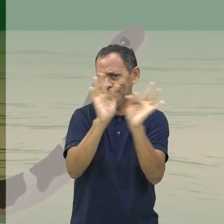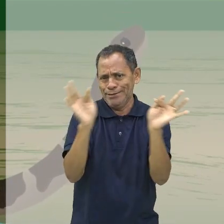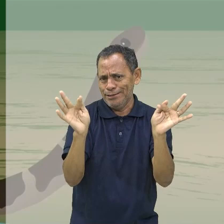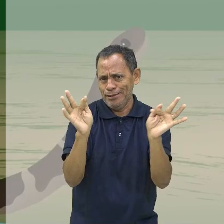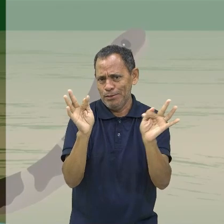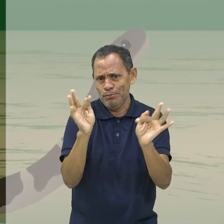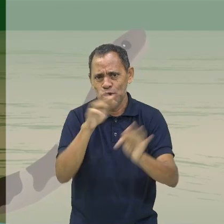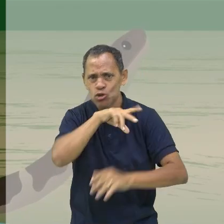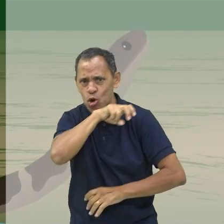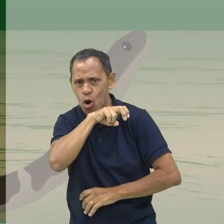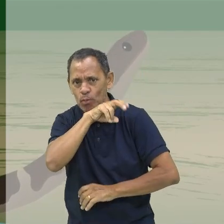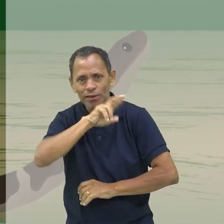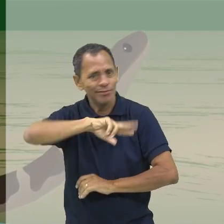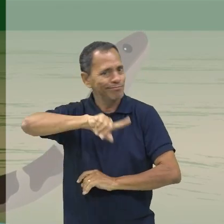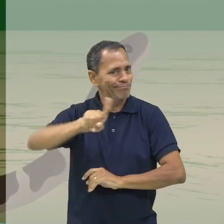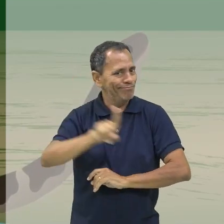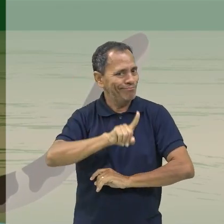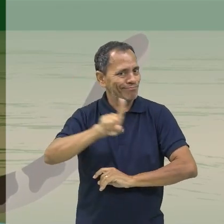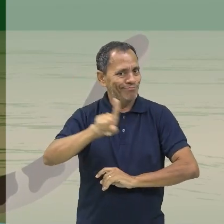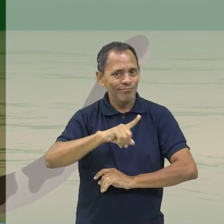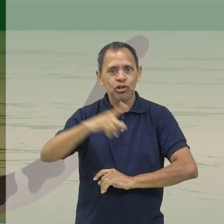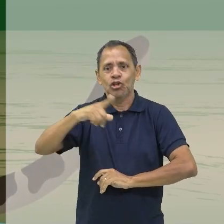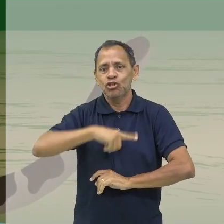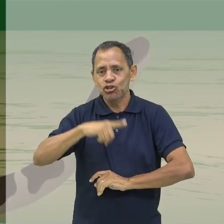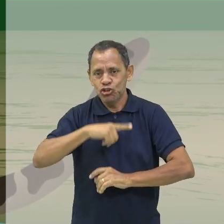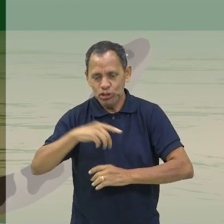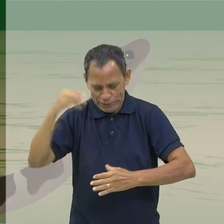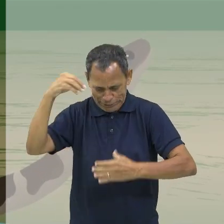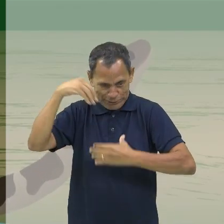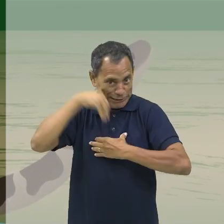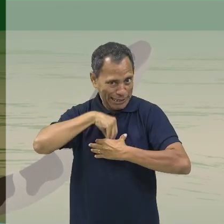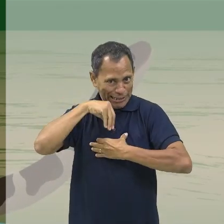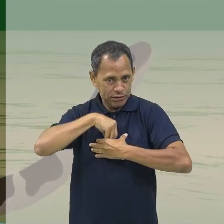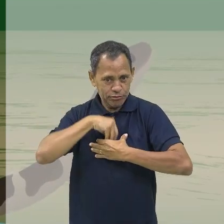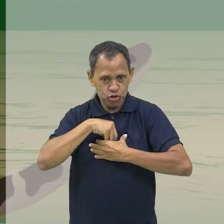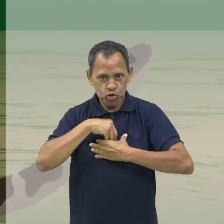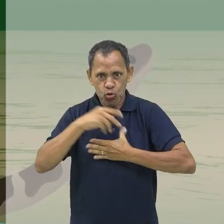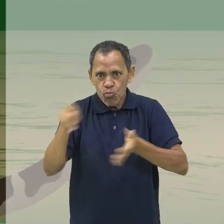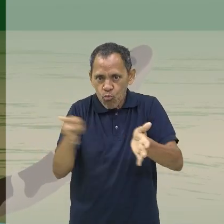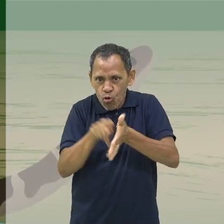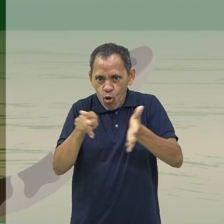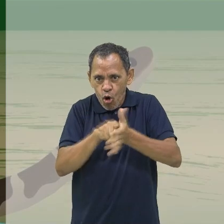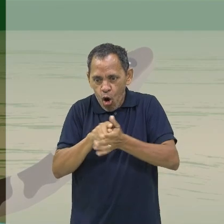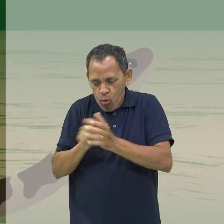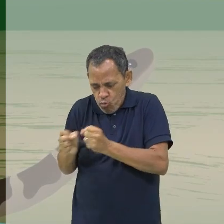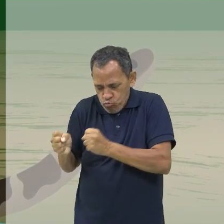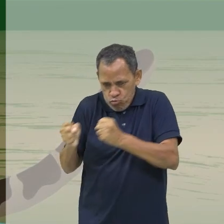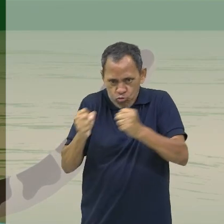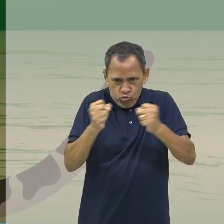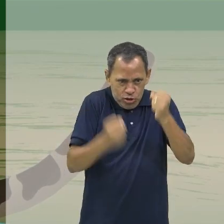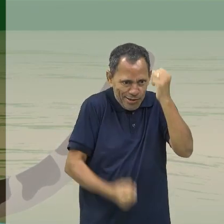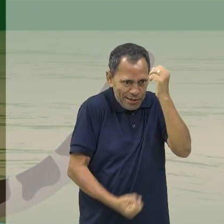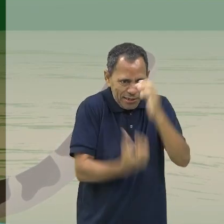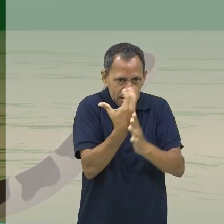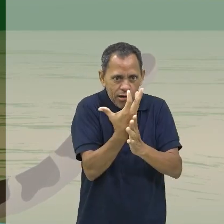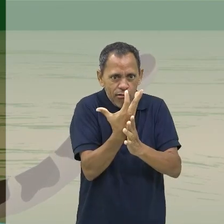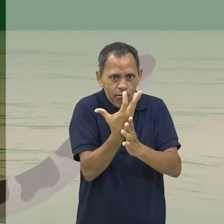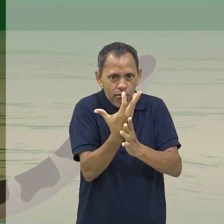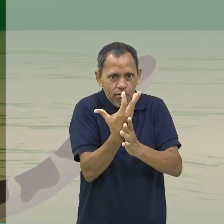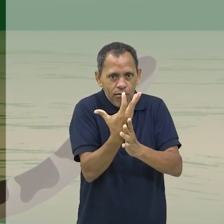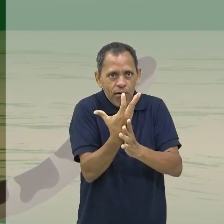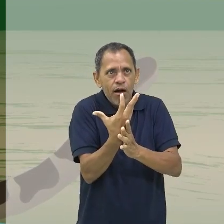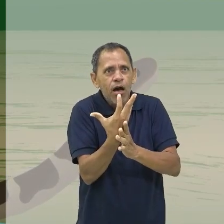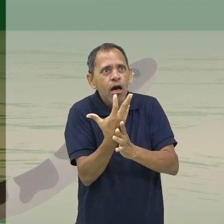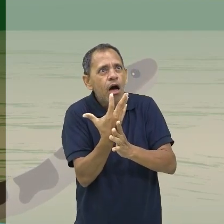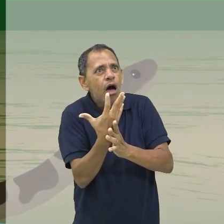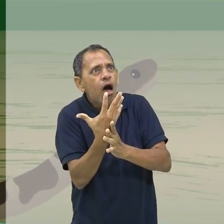serpente. Ela carregava dentro de si o poder da criação. À